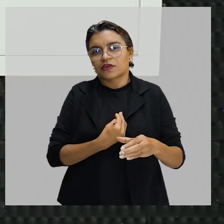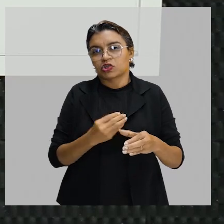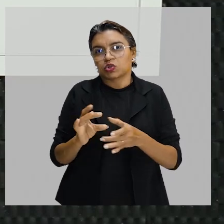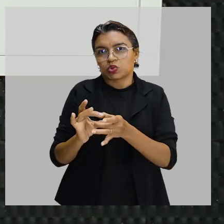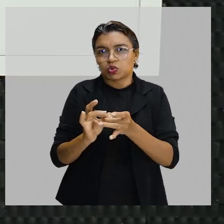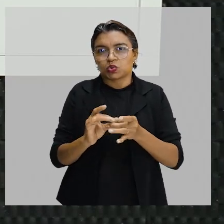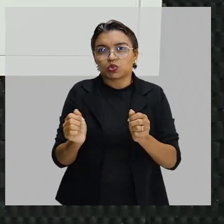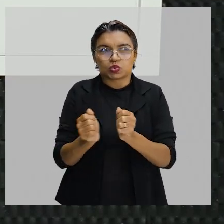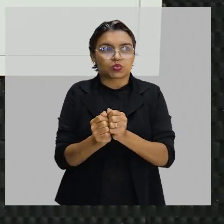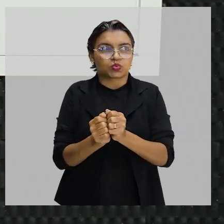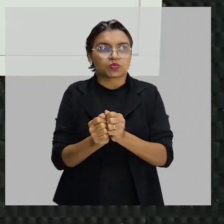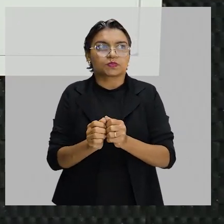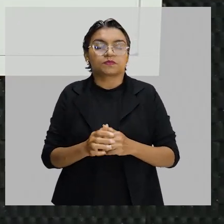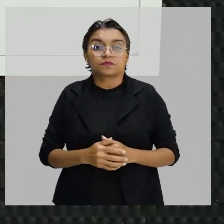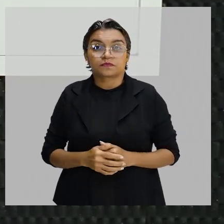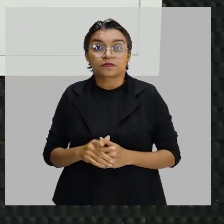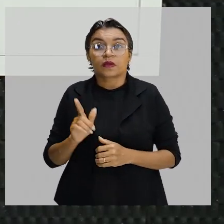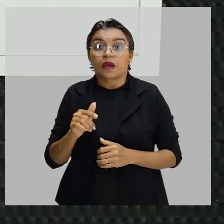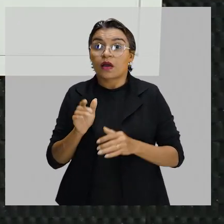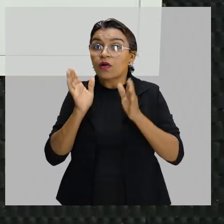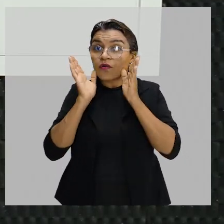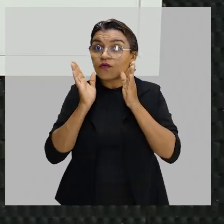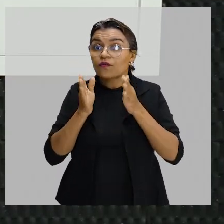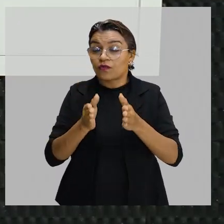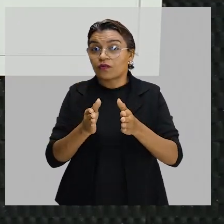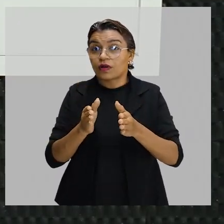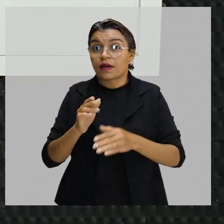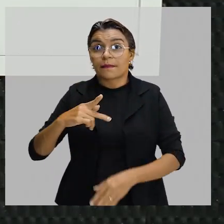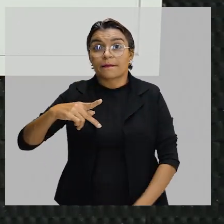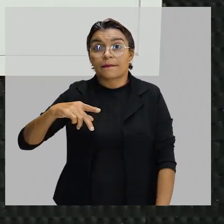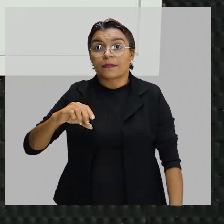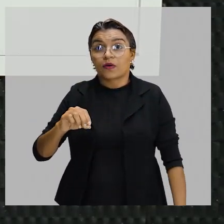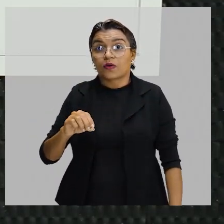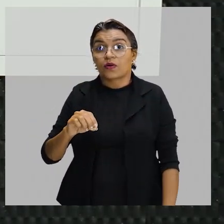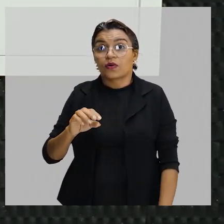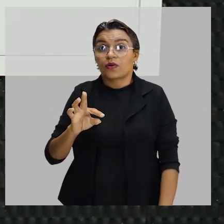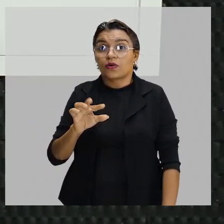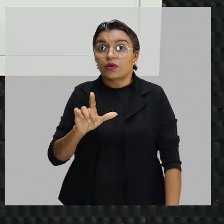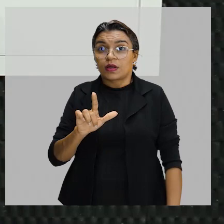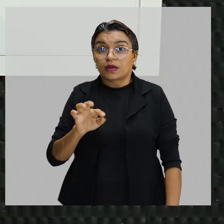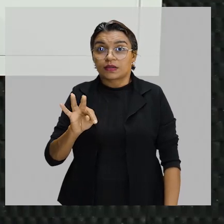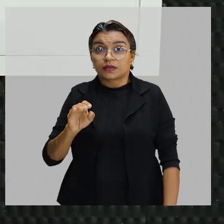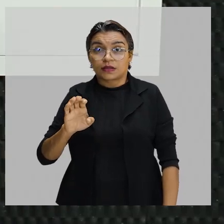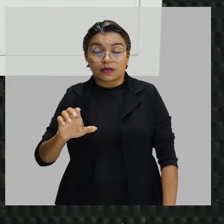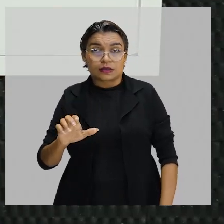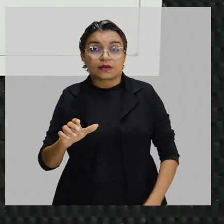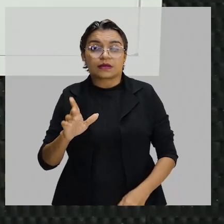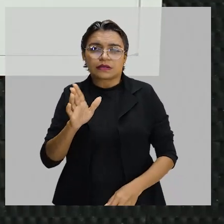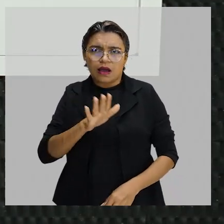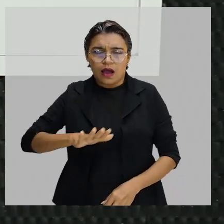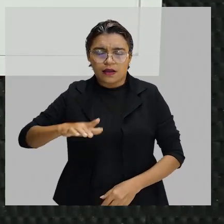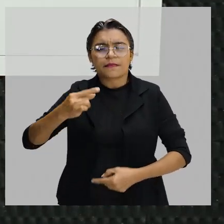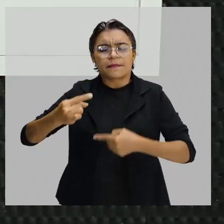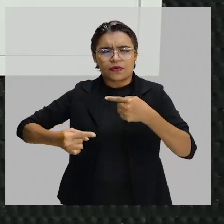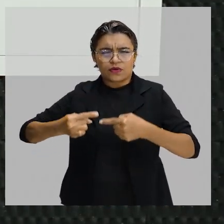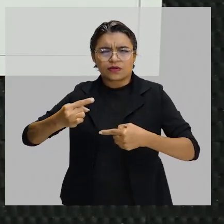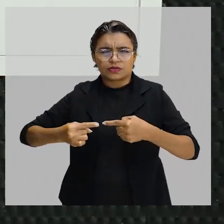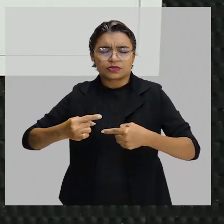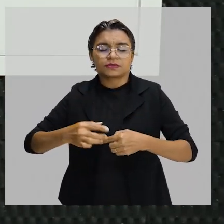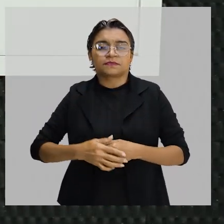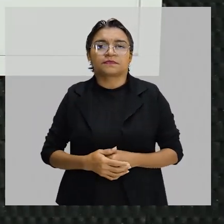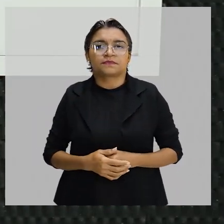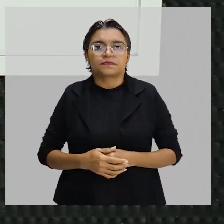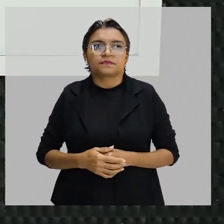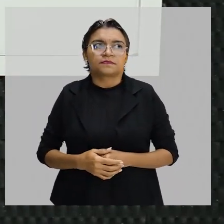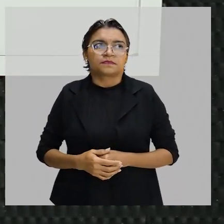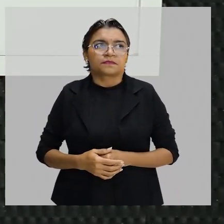coletiva é o nosso grande alvo aqui na politeia. É o nosso grande alvo aqui na política, a vida coletiva, né?